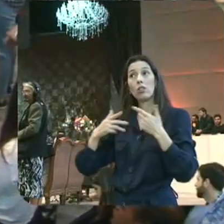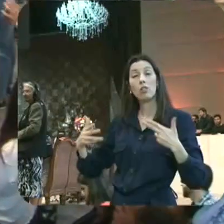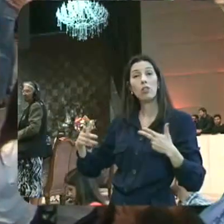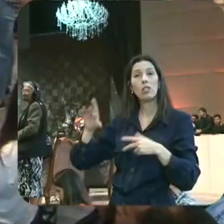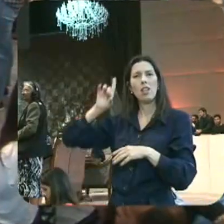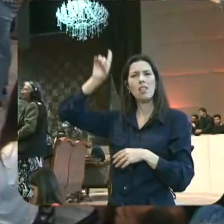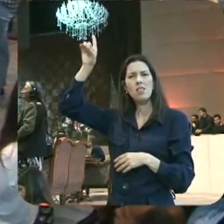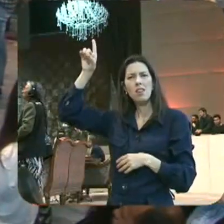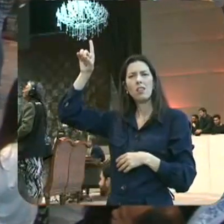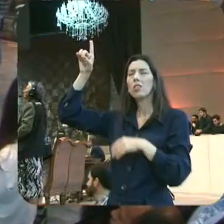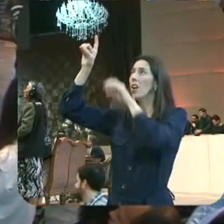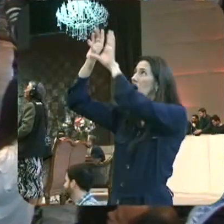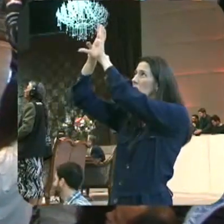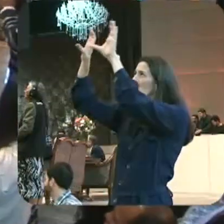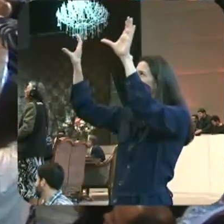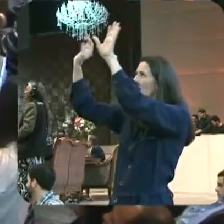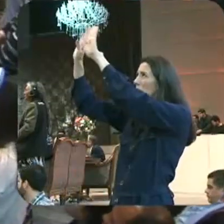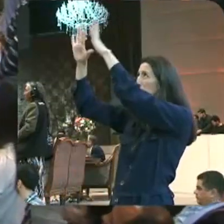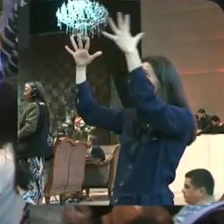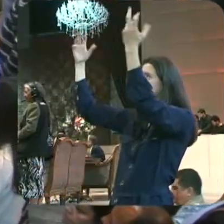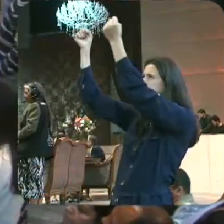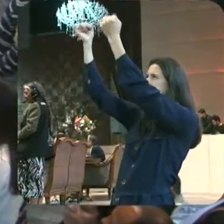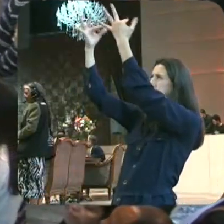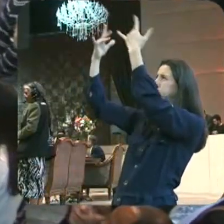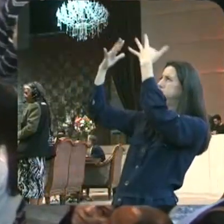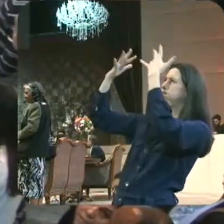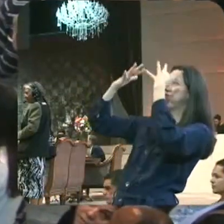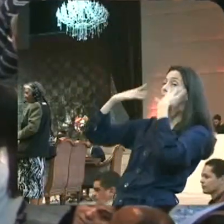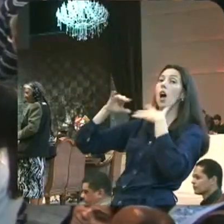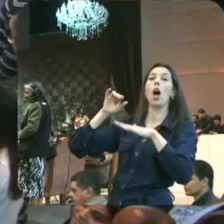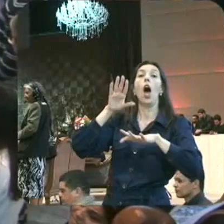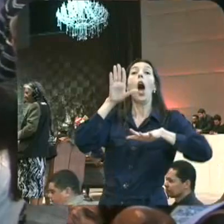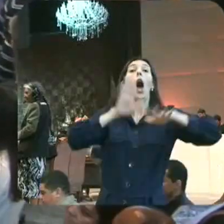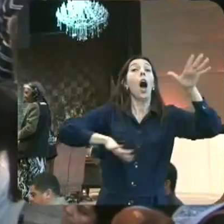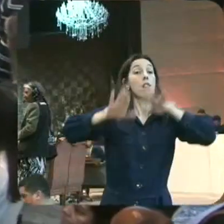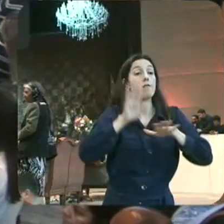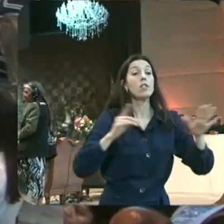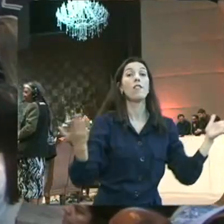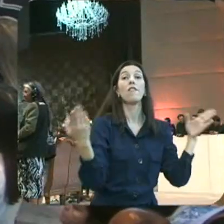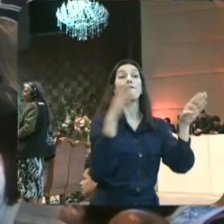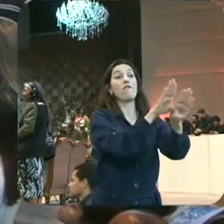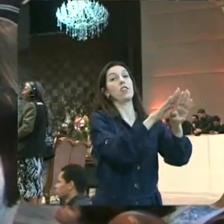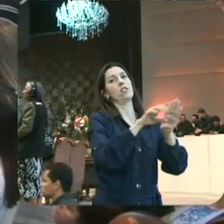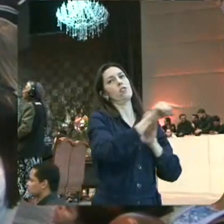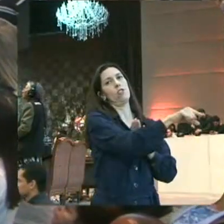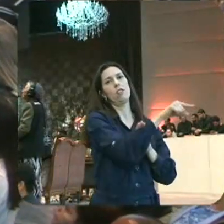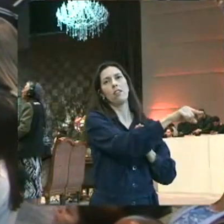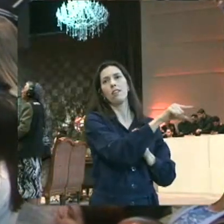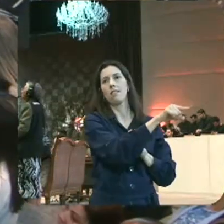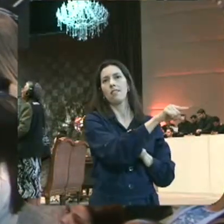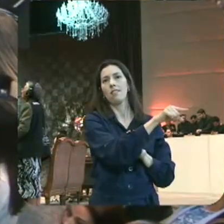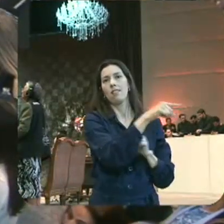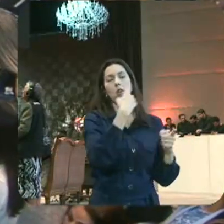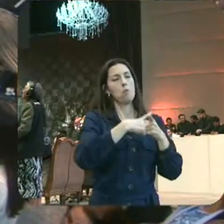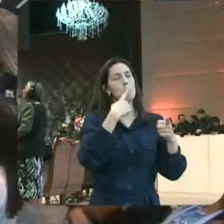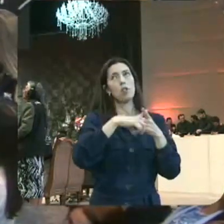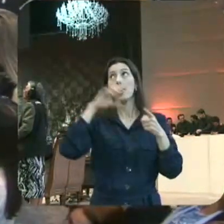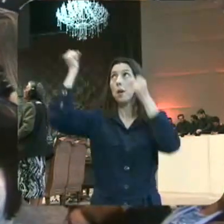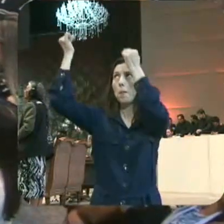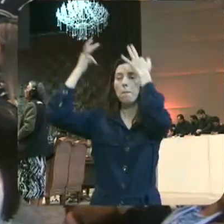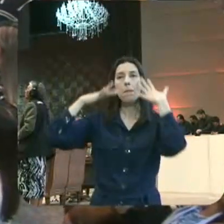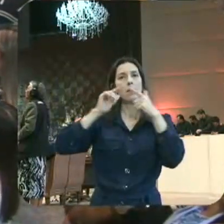abrir a porta que está fechada, e às vezes vai fechar a porta que está aberta, porque não é dele, não é